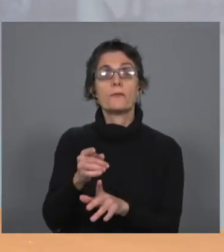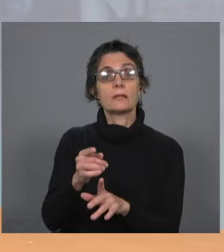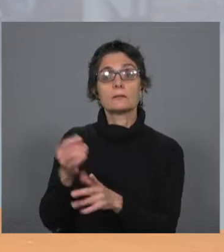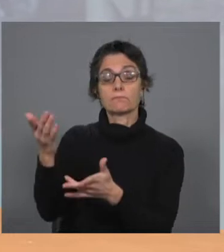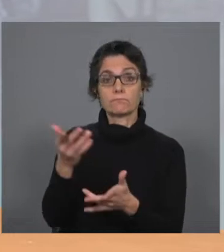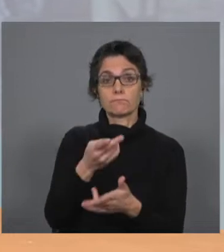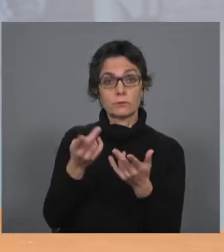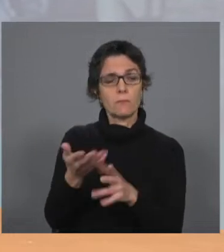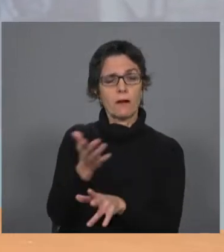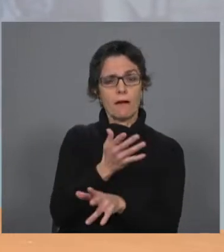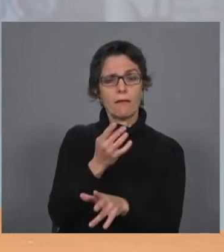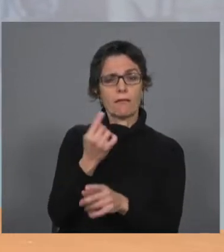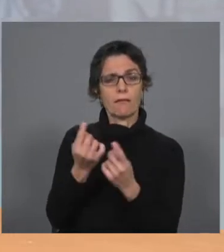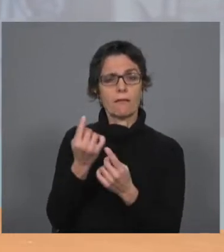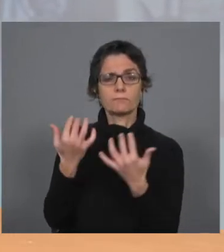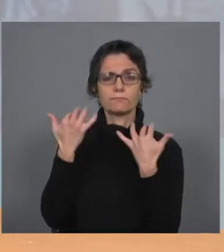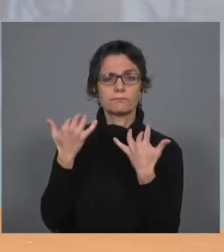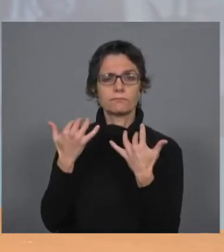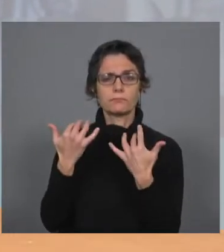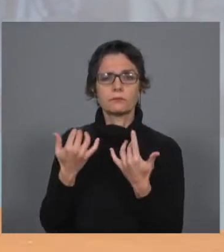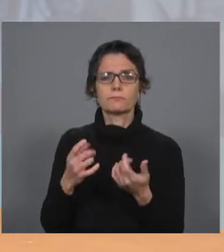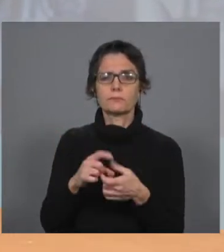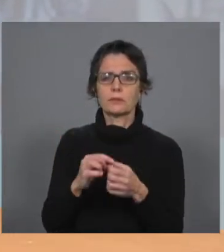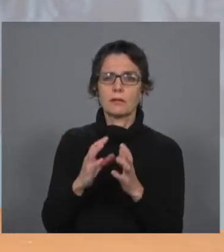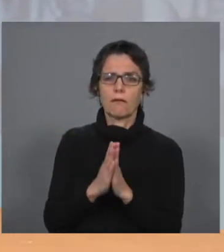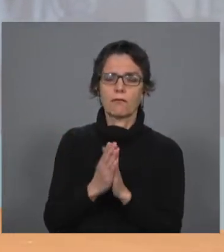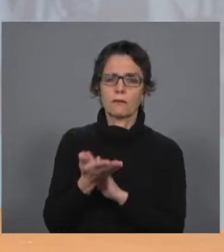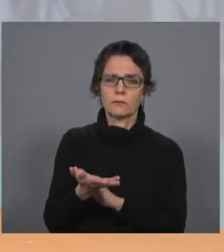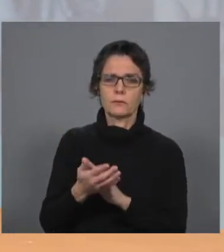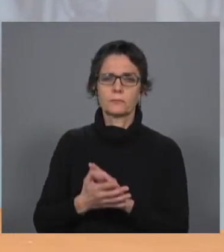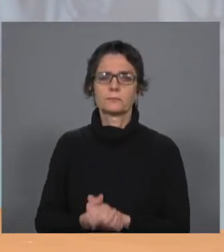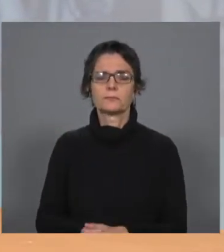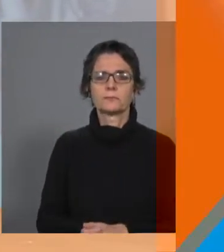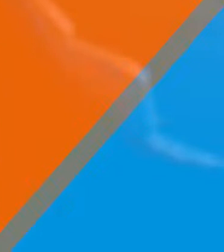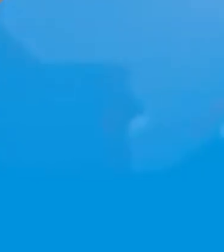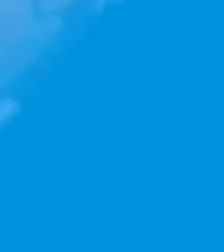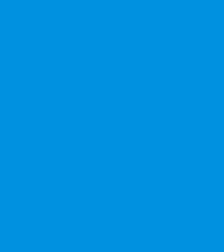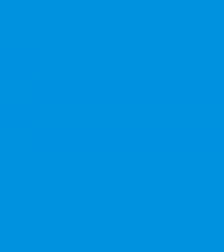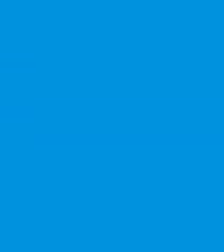Fontes. Antes, ficamos ainda com os temas da atualidade religiosa.